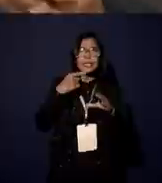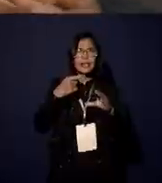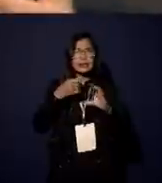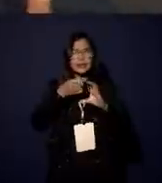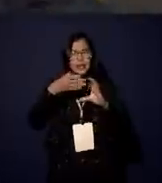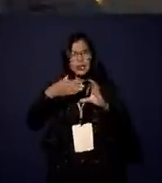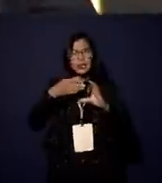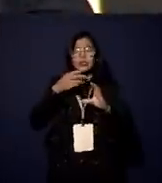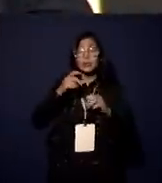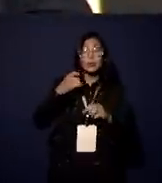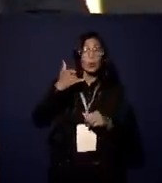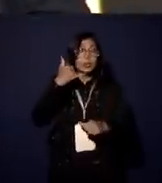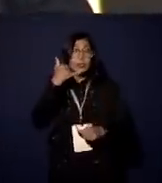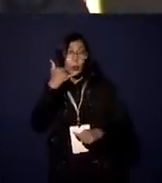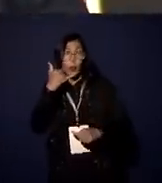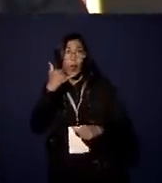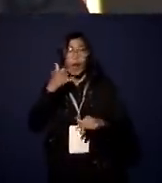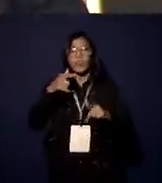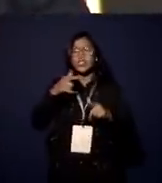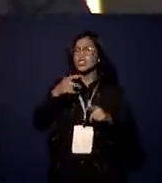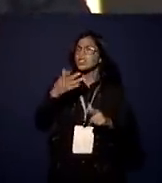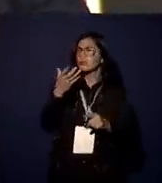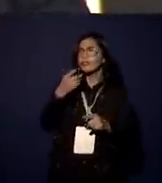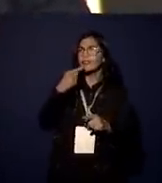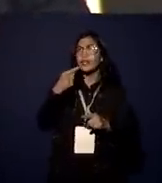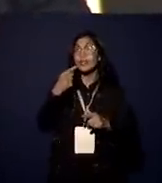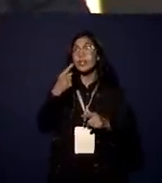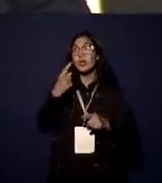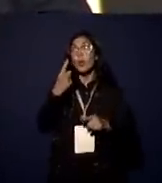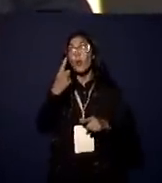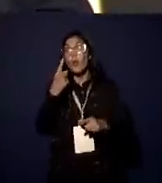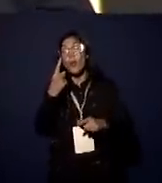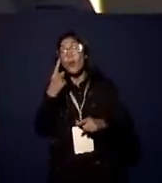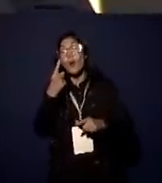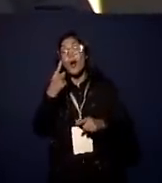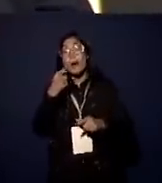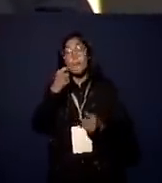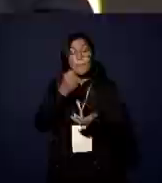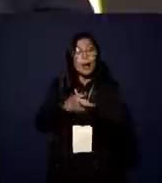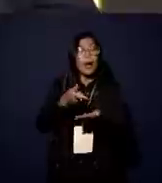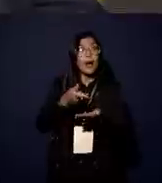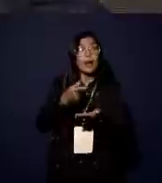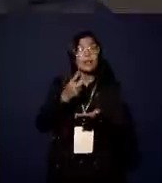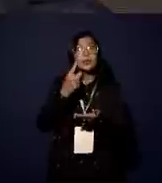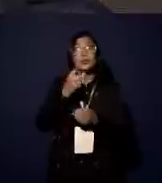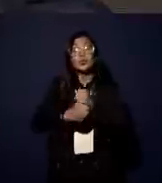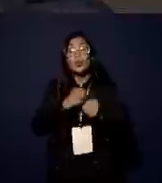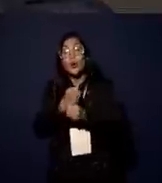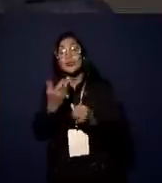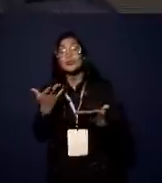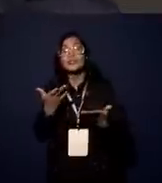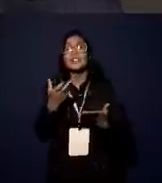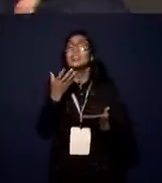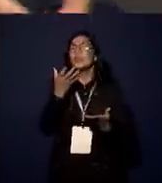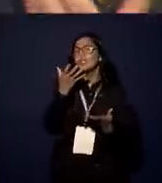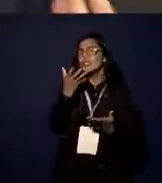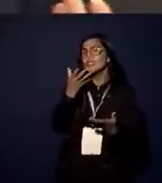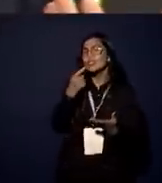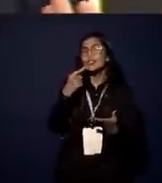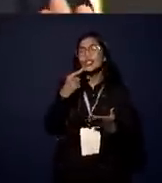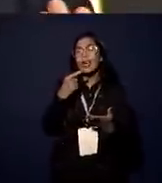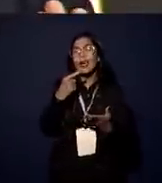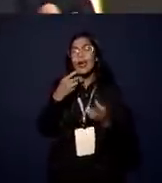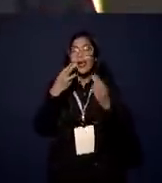duráveis celular as categoria A gente vê o consumidor uma vez e meio ao ano então o que que a gente está buscando no